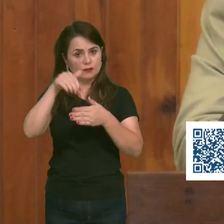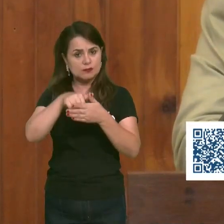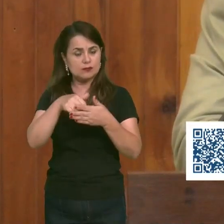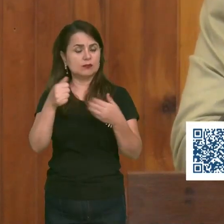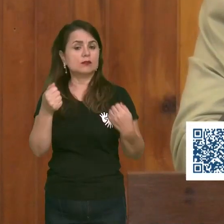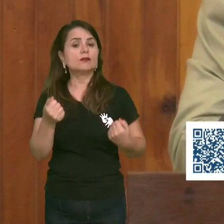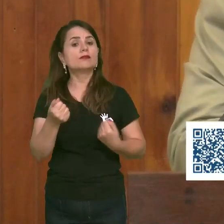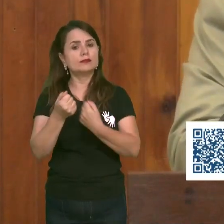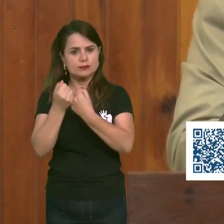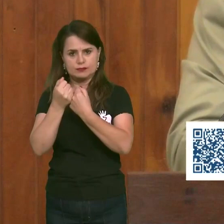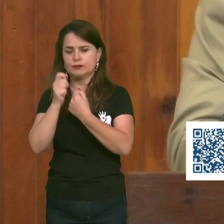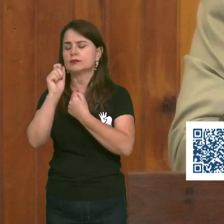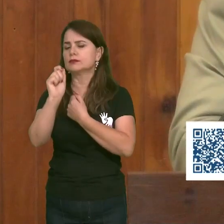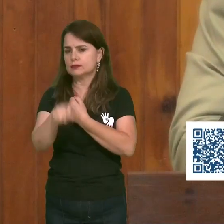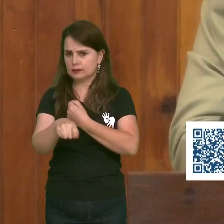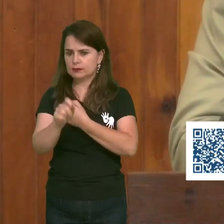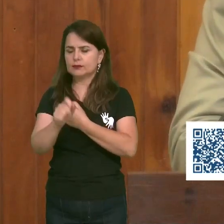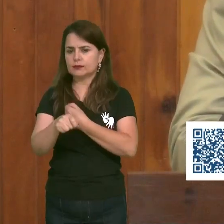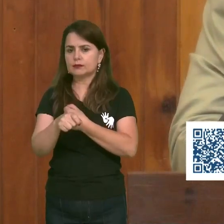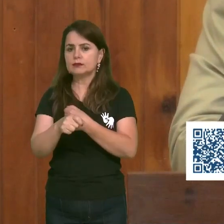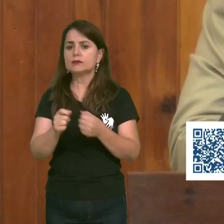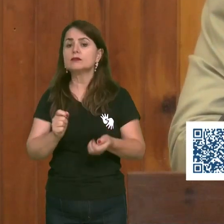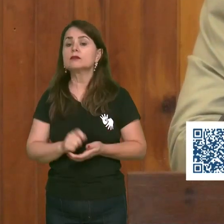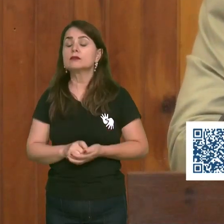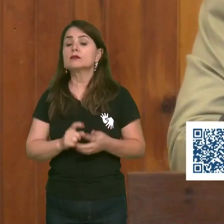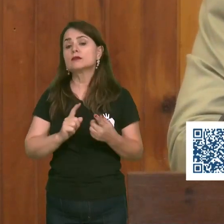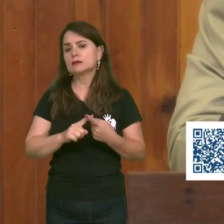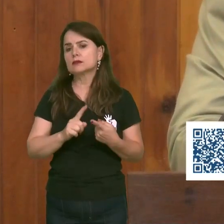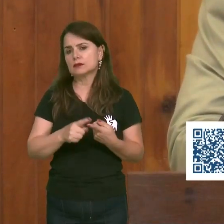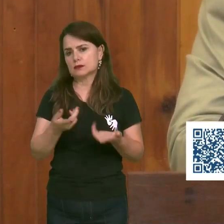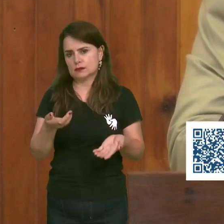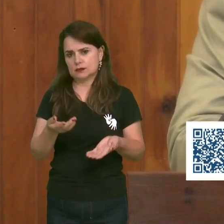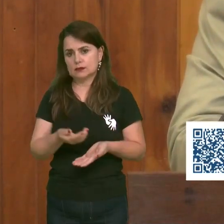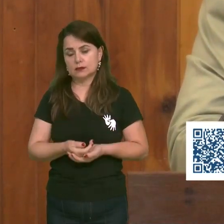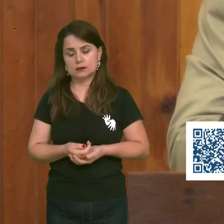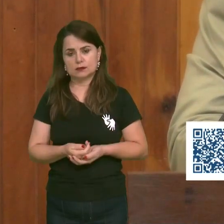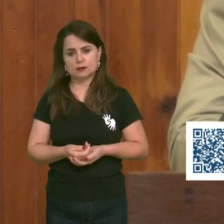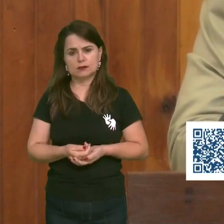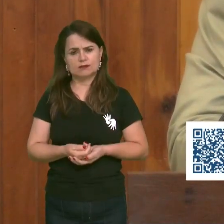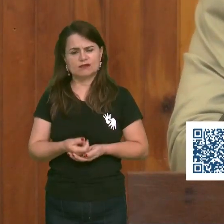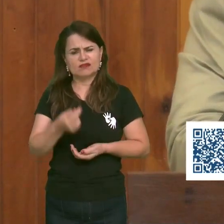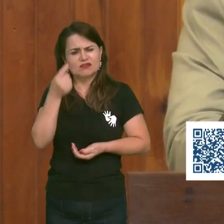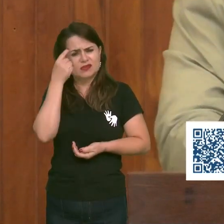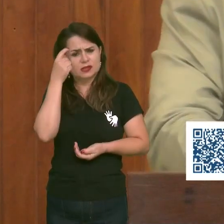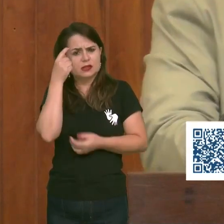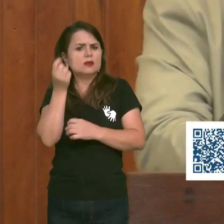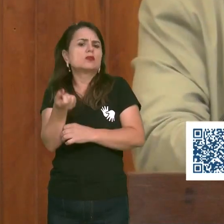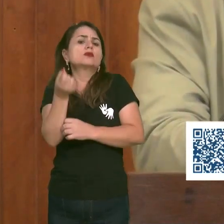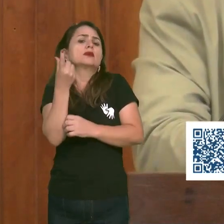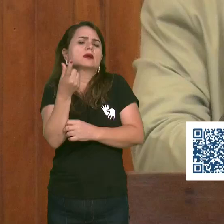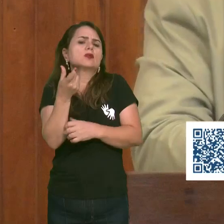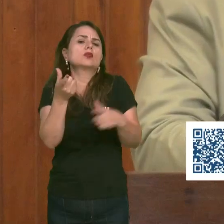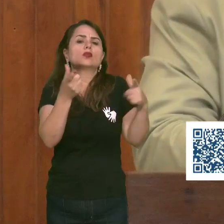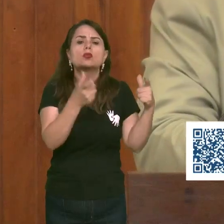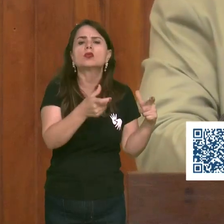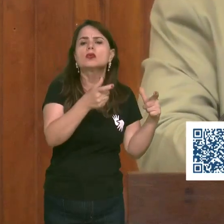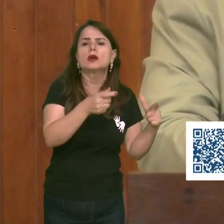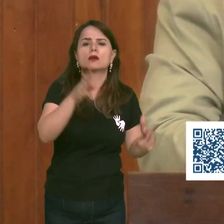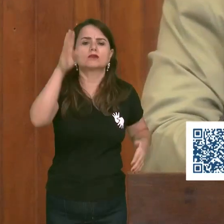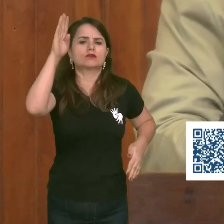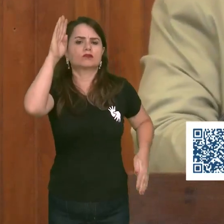ao requerimento Vereador fe até porque me estranha muito as condições atuais